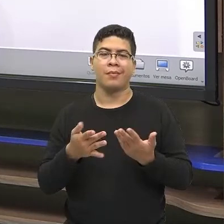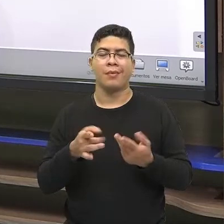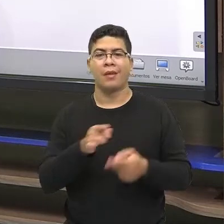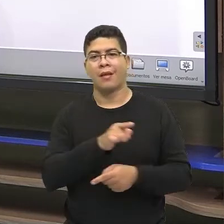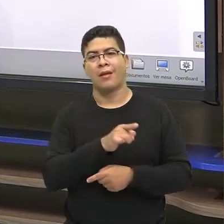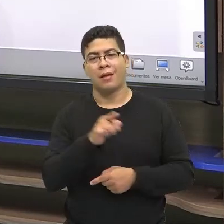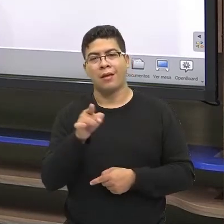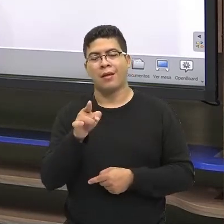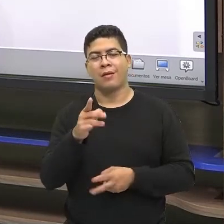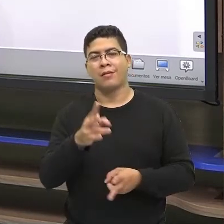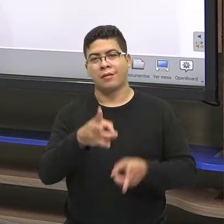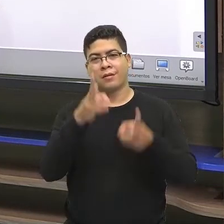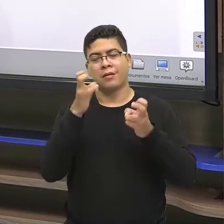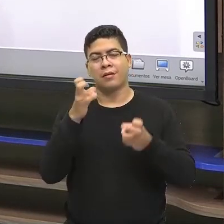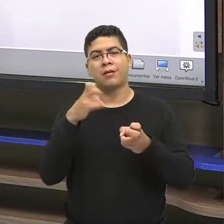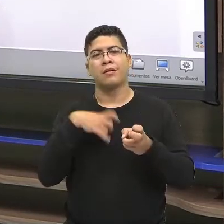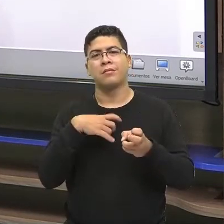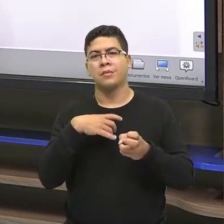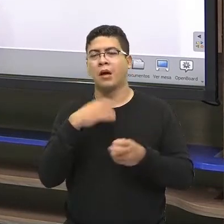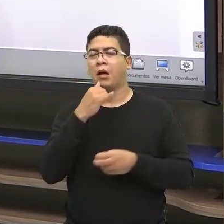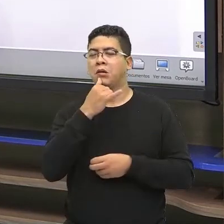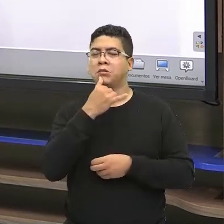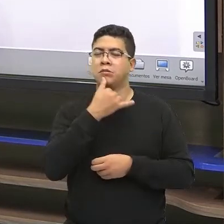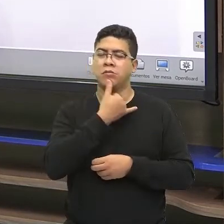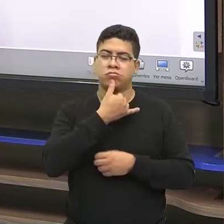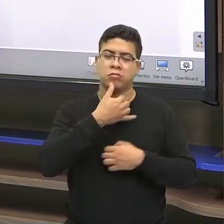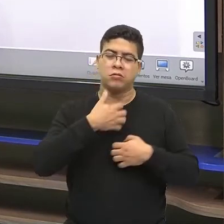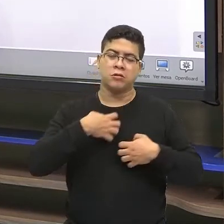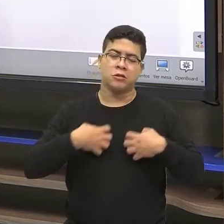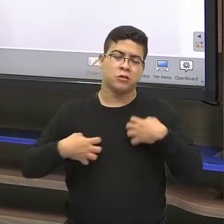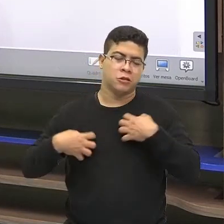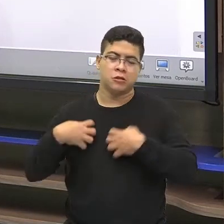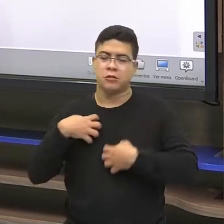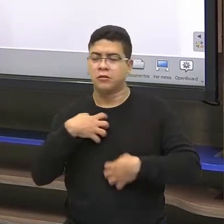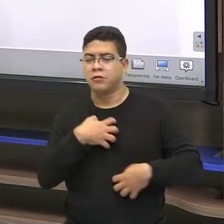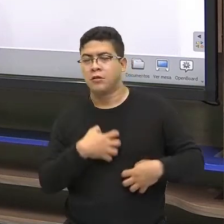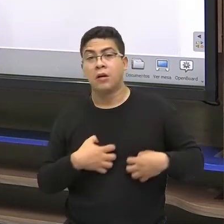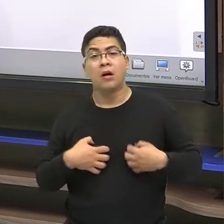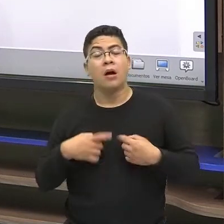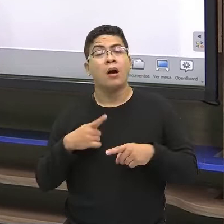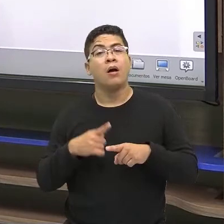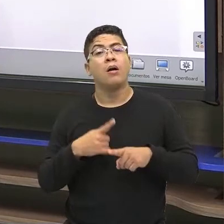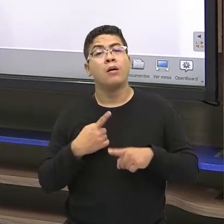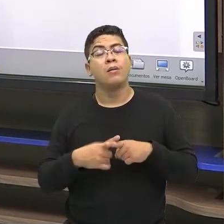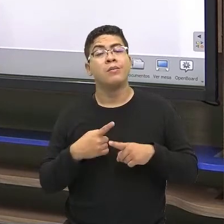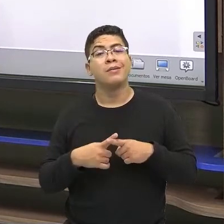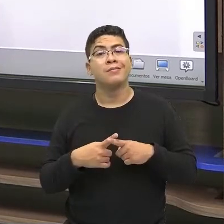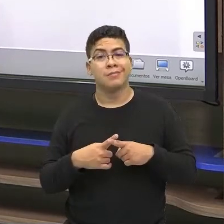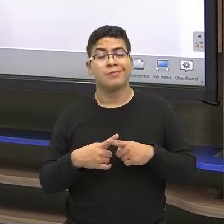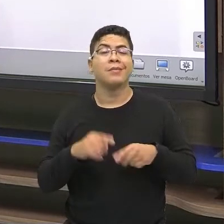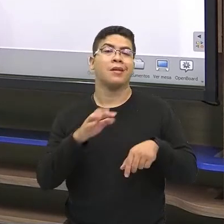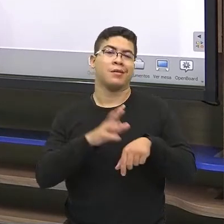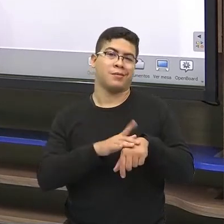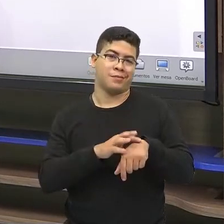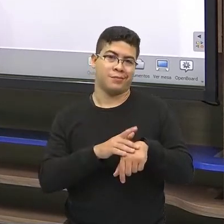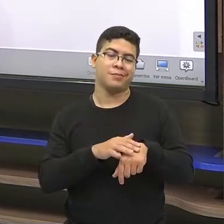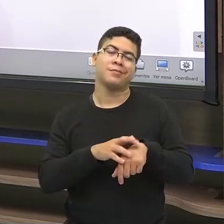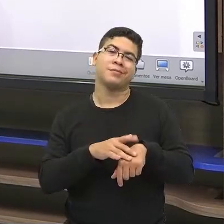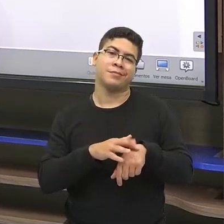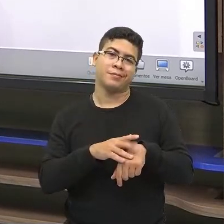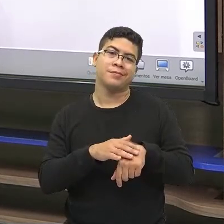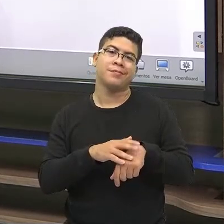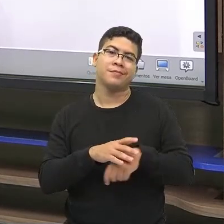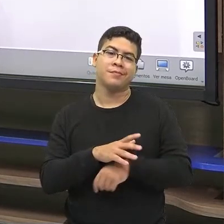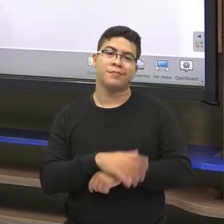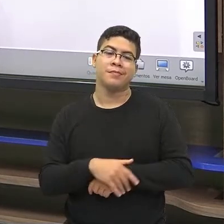ver um pouco de melancolia, né? Mas por conta da situação, né? Então, a vida,